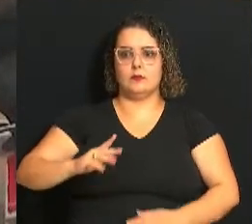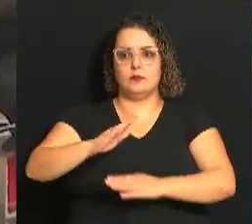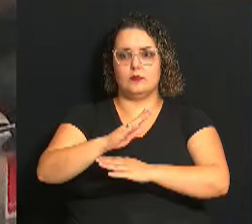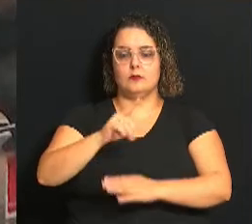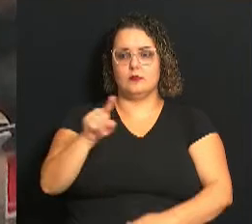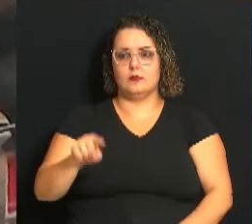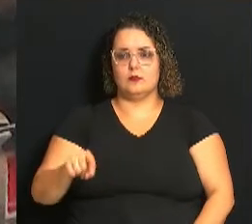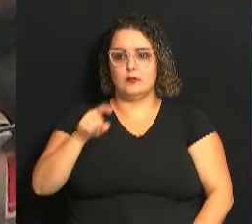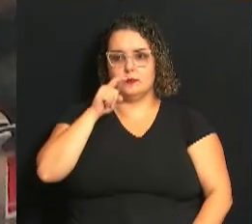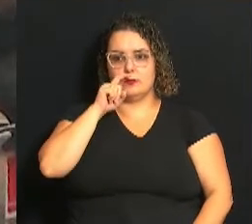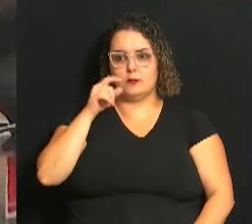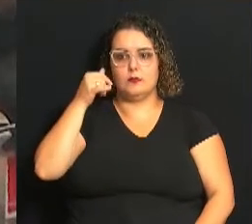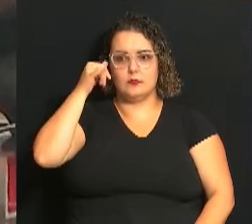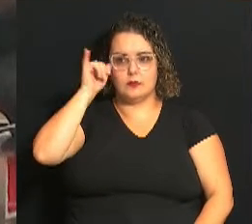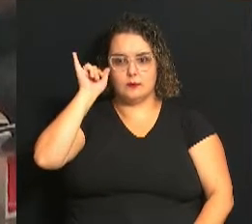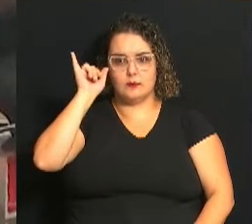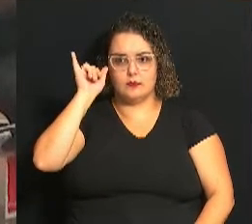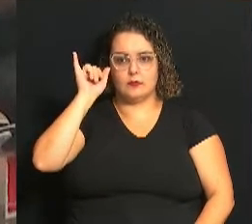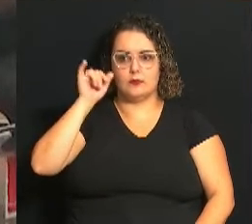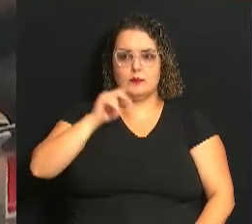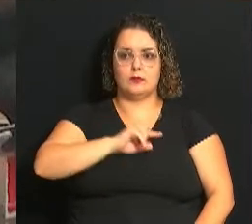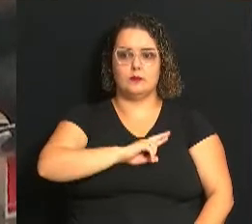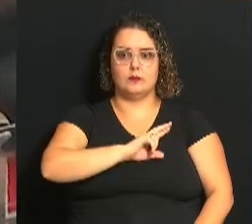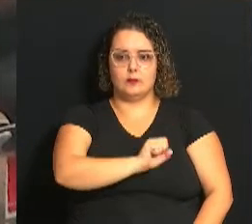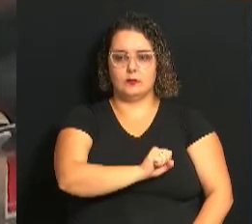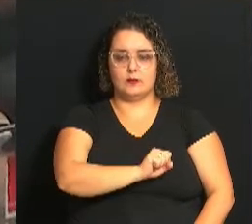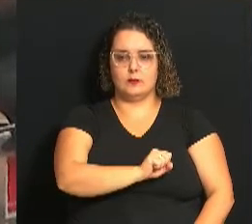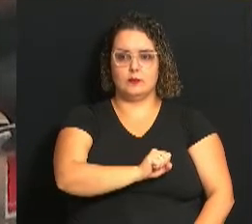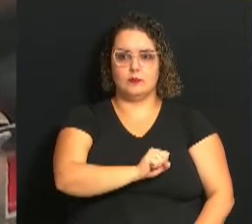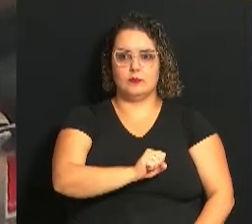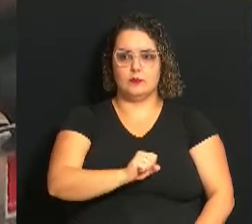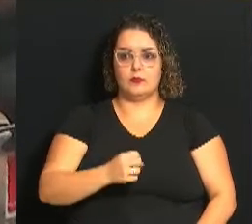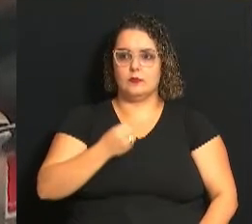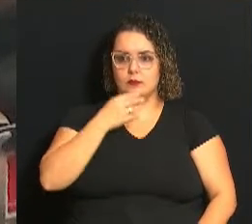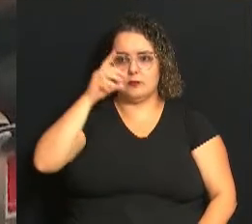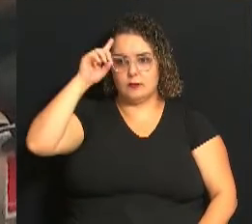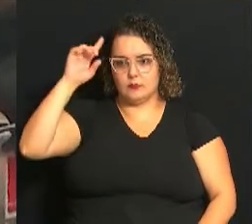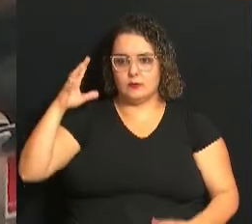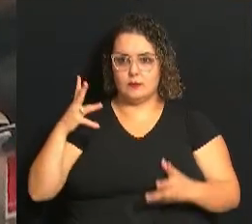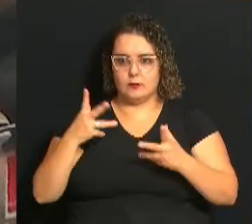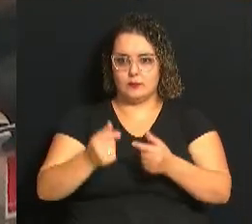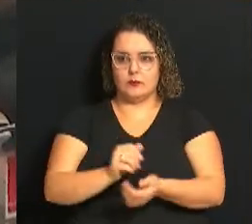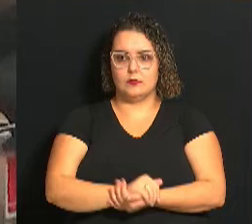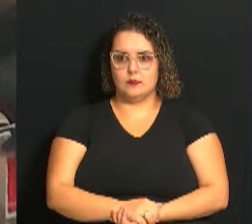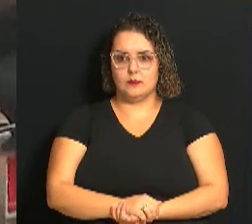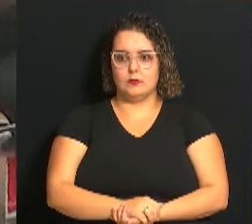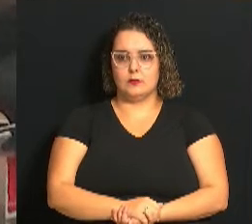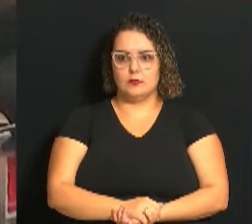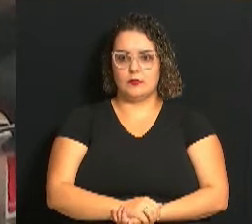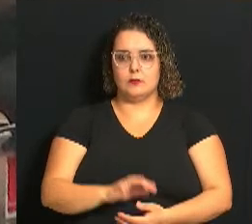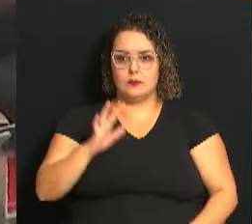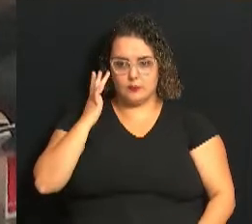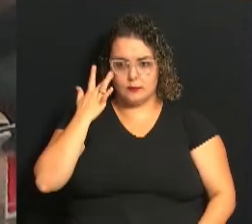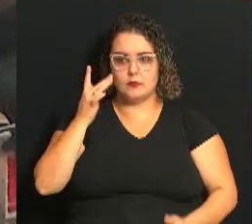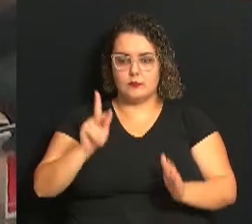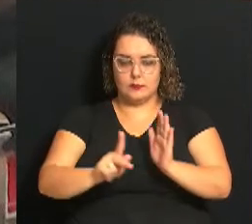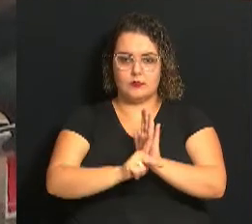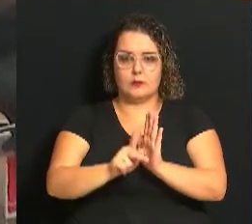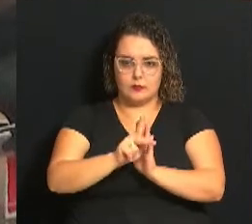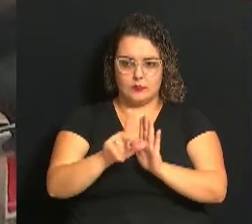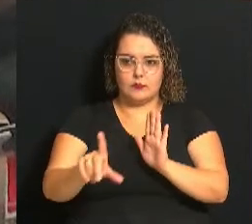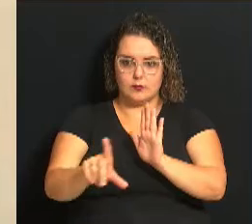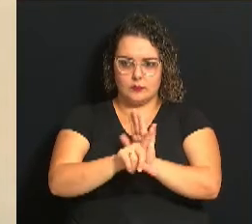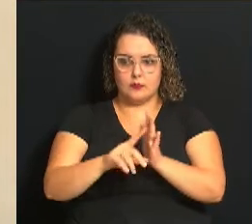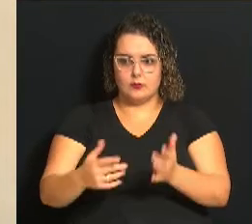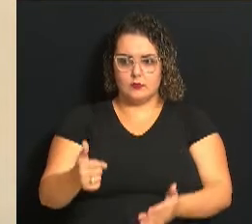Búfalo, vereador Luiz Carlos Rossini. Bom dia a todos. Bom, eu acho que esse projeto de lei, a secretária